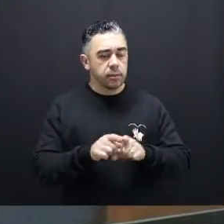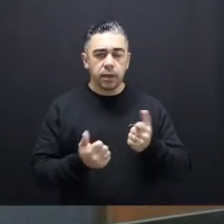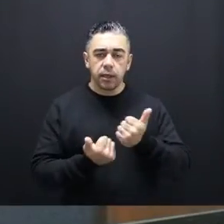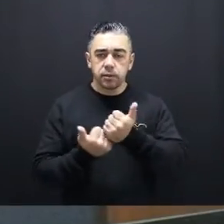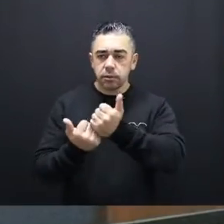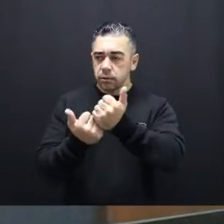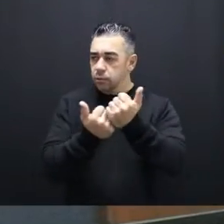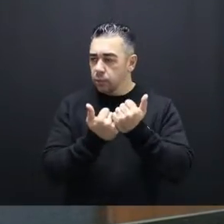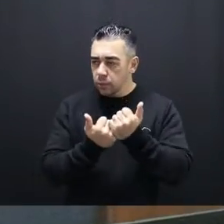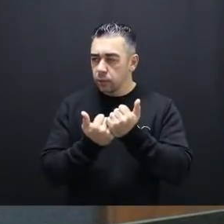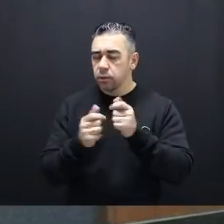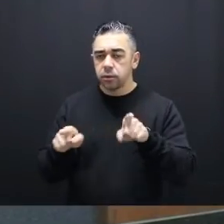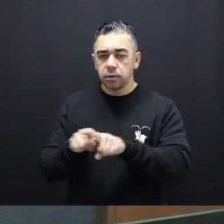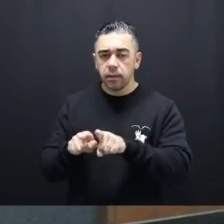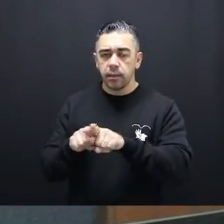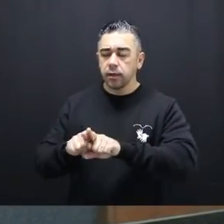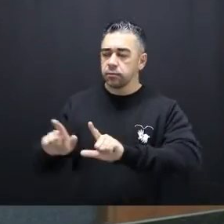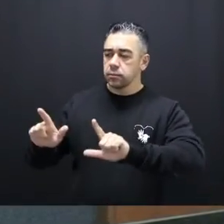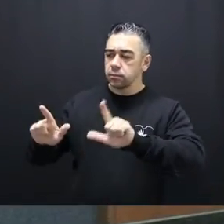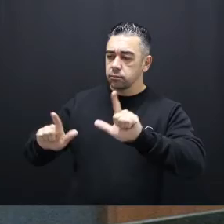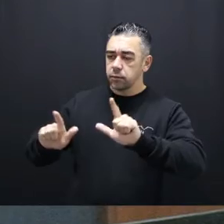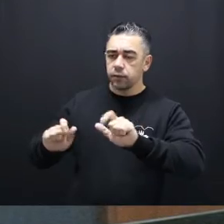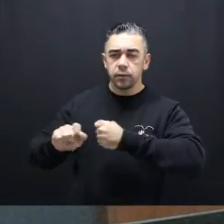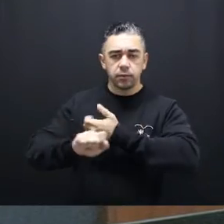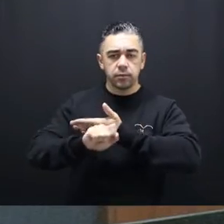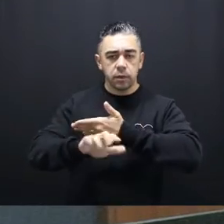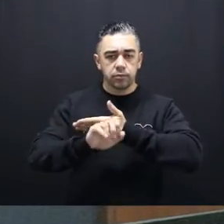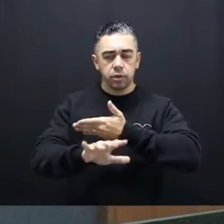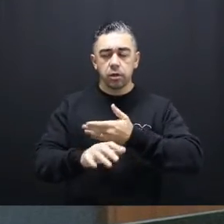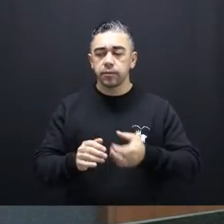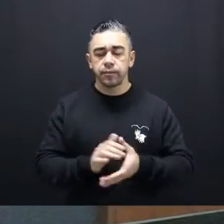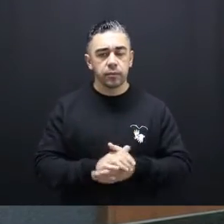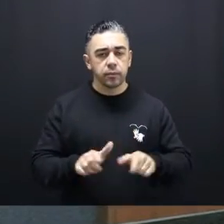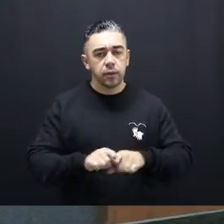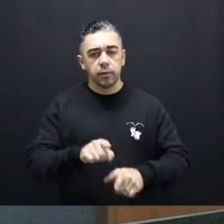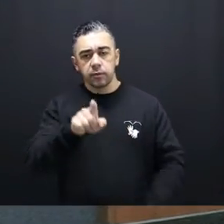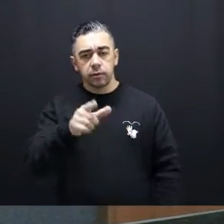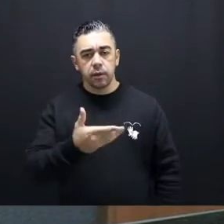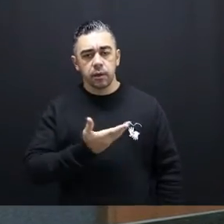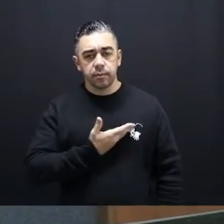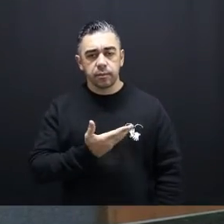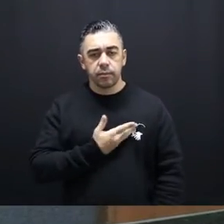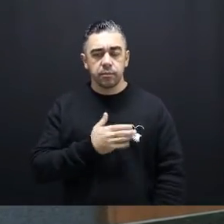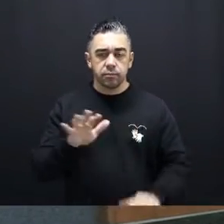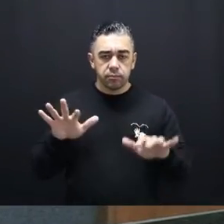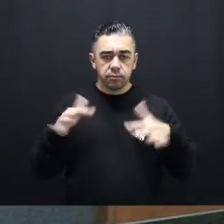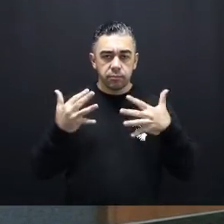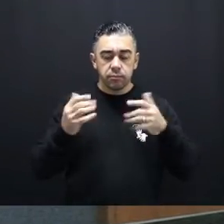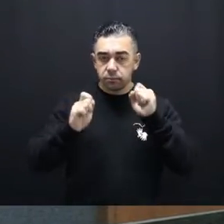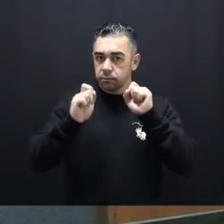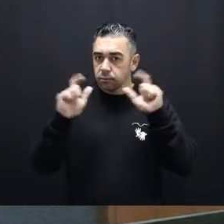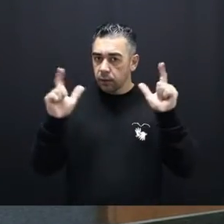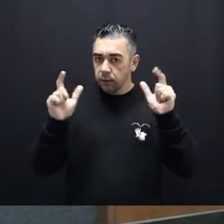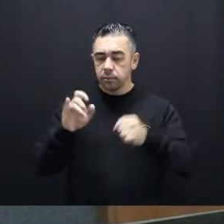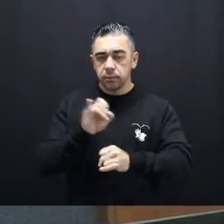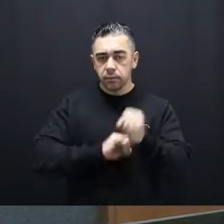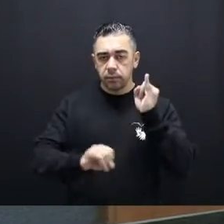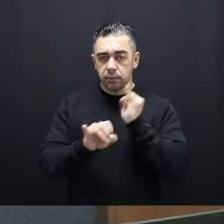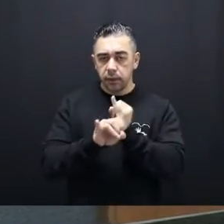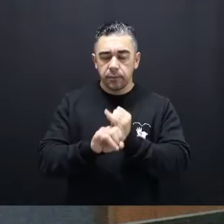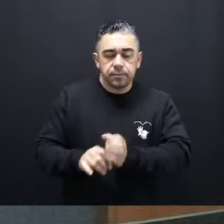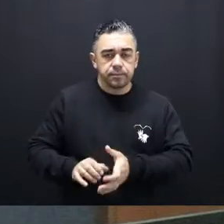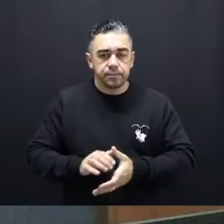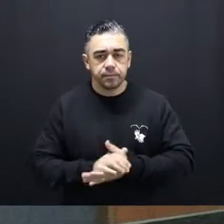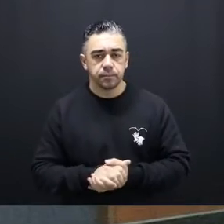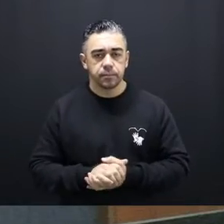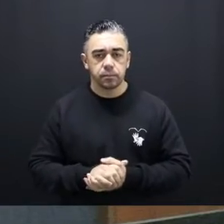profissionais de imprensa eu e os amigos que nos acompanham atentos pela internet